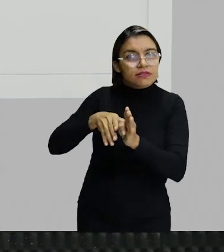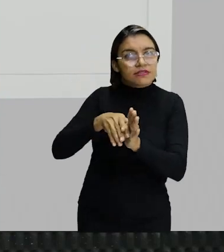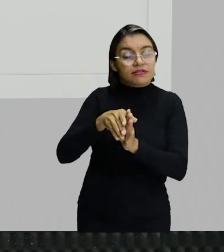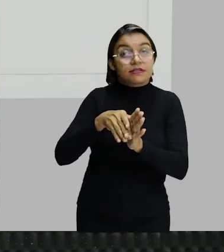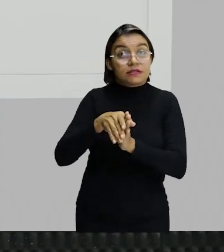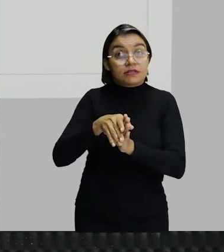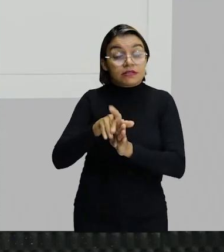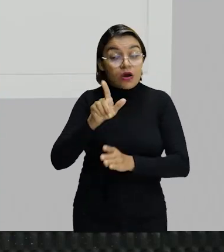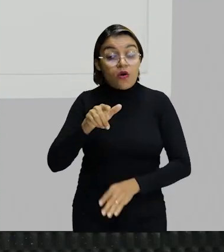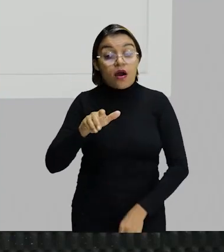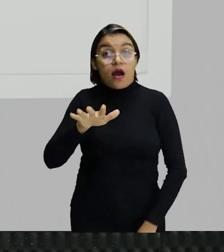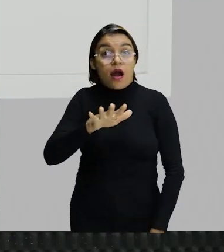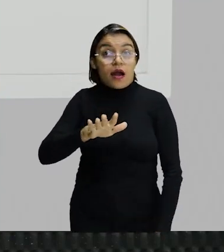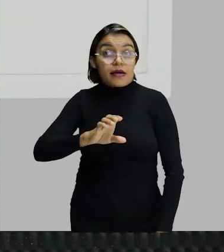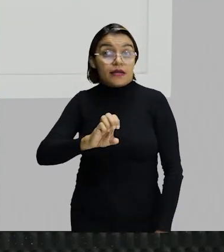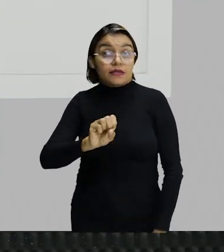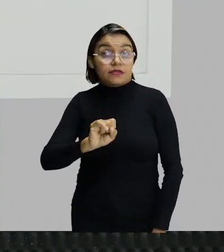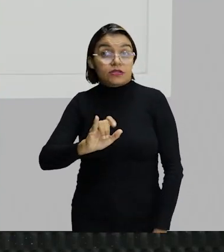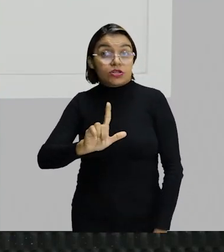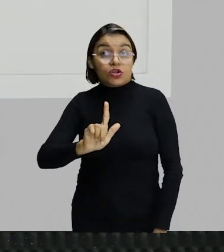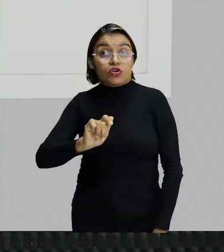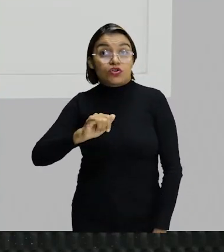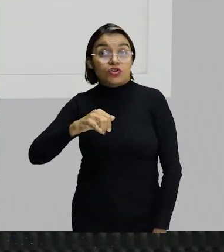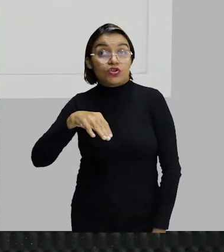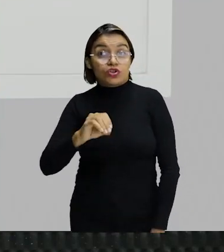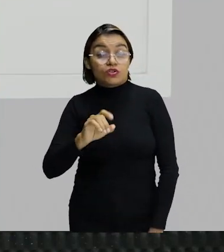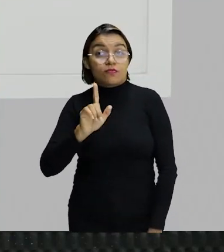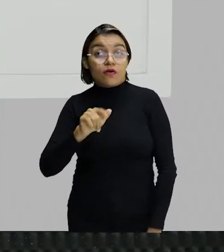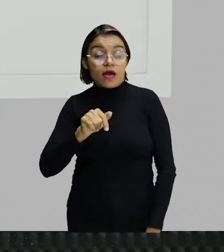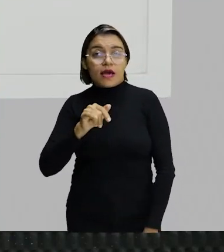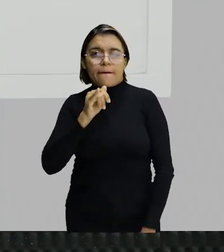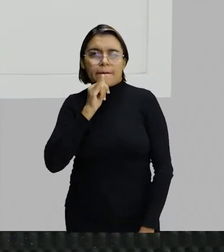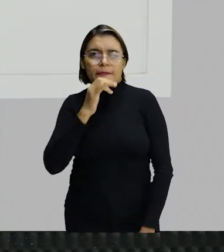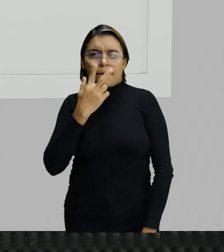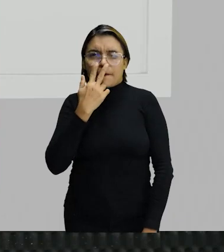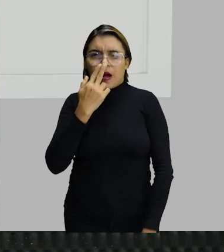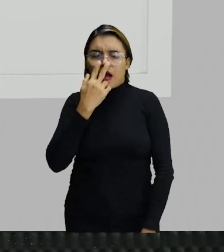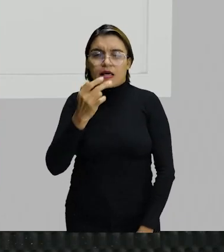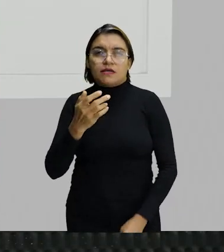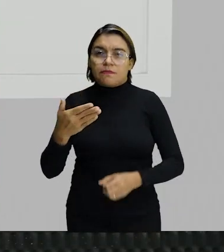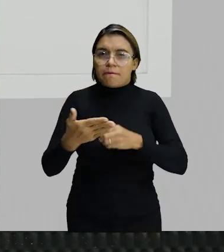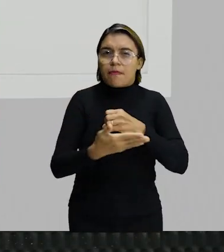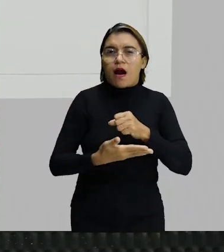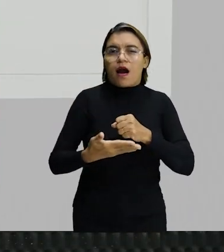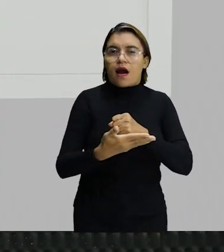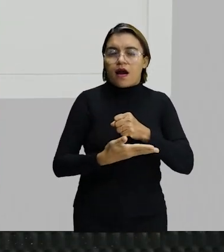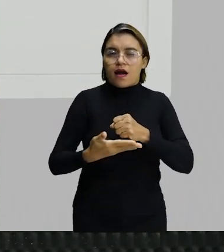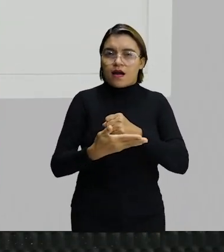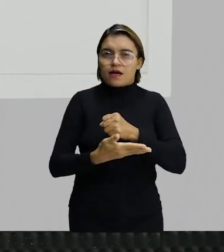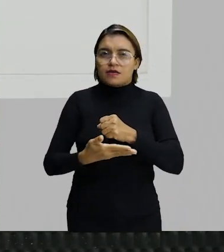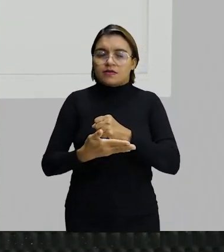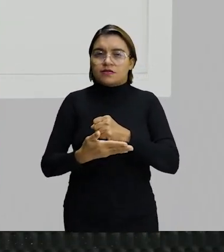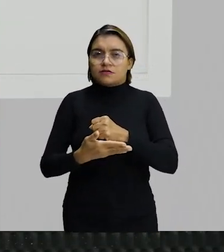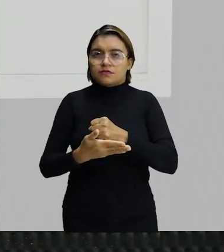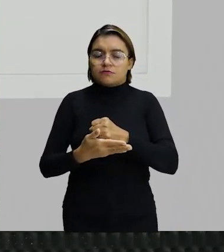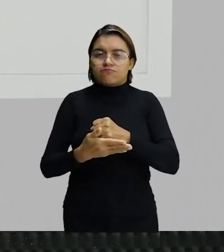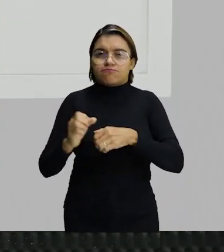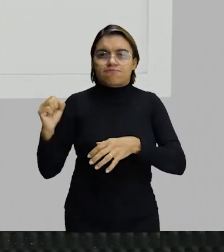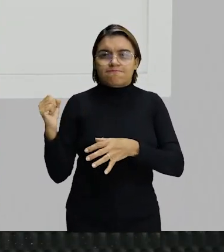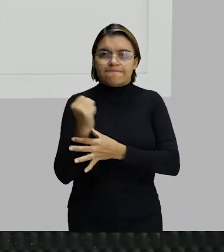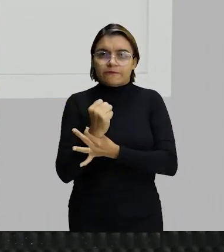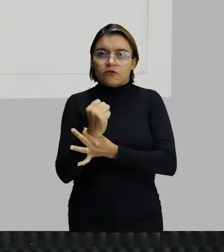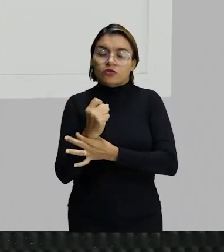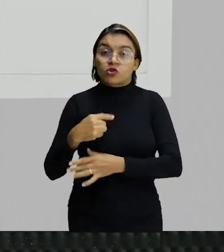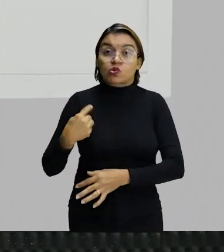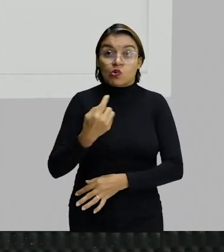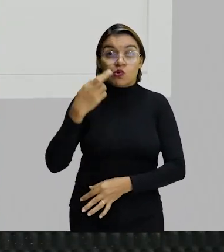é este silogismo aqui que vai servir como caminho, que vai servir como base, que vai servir como alicerce para o nosso